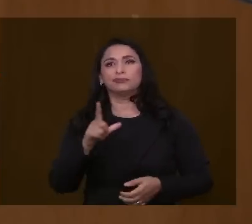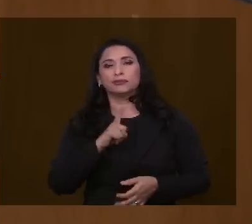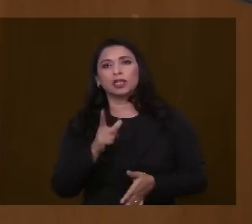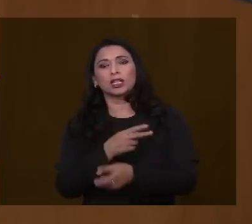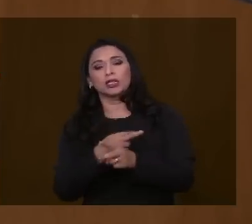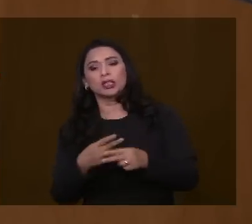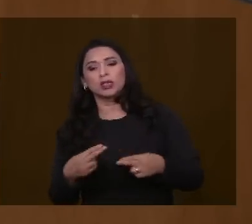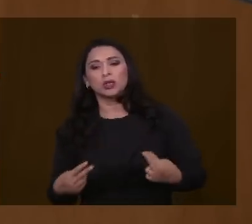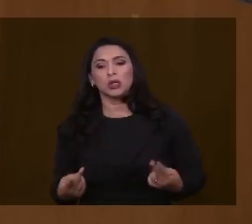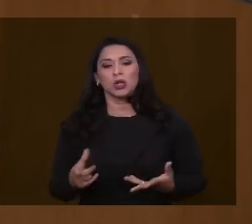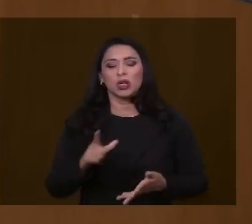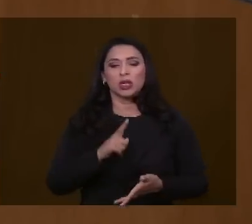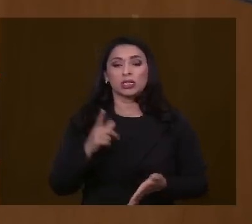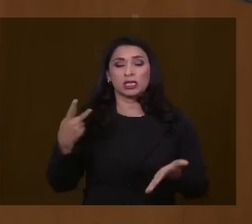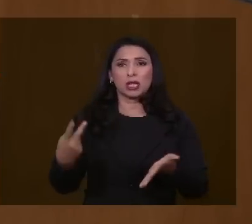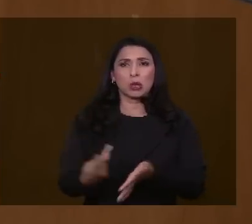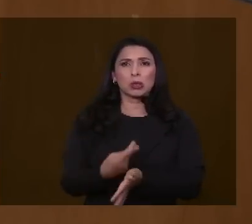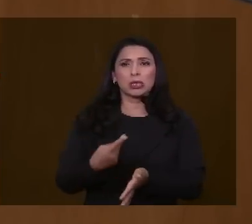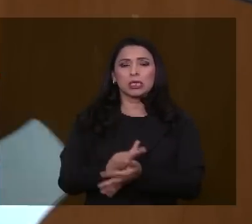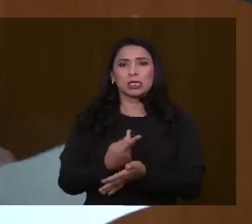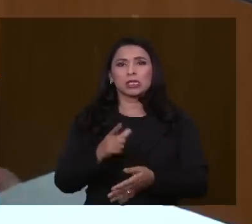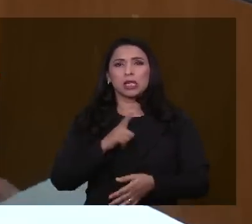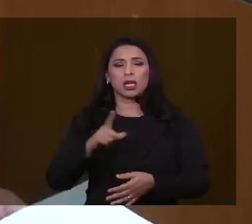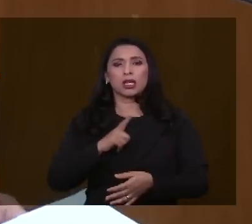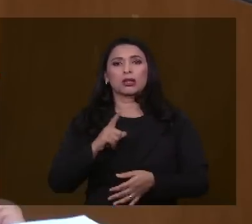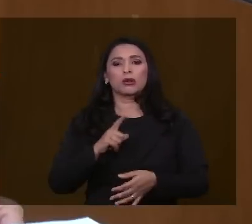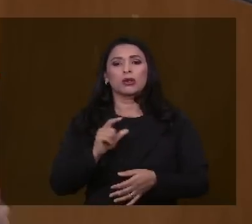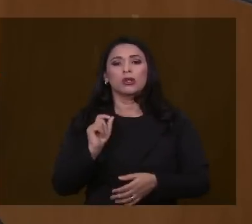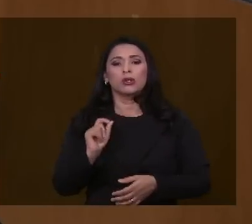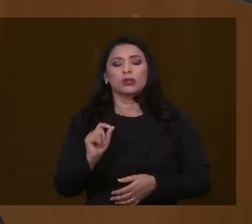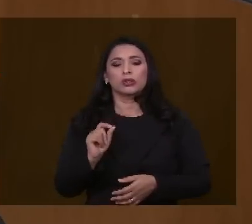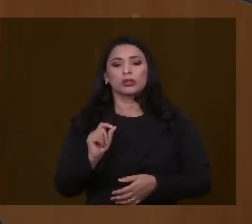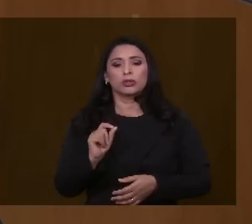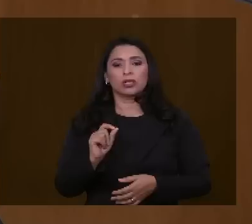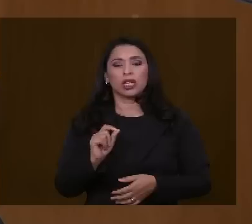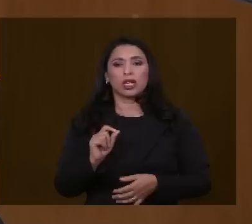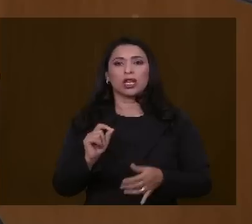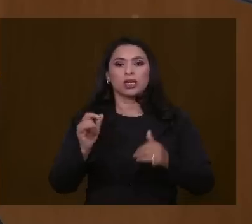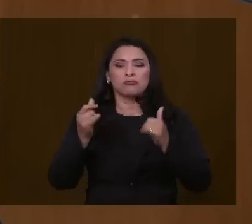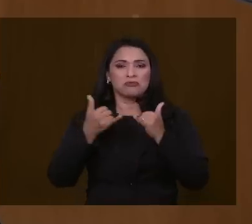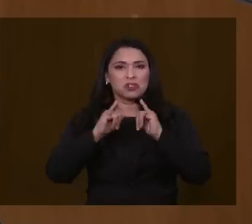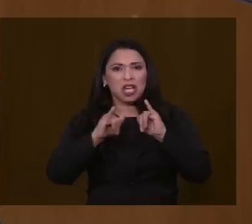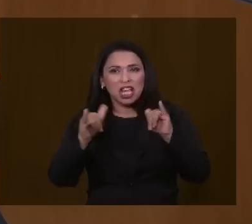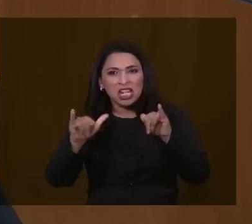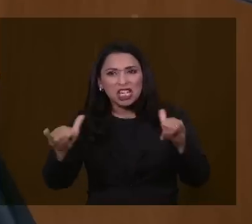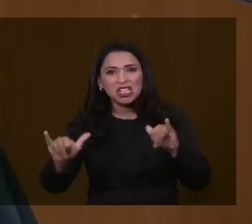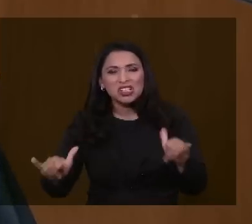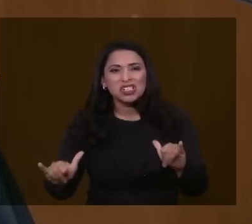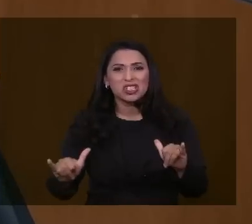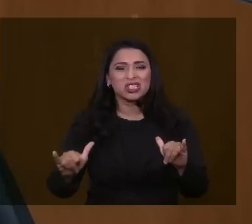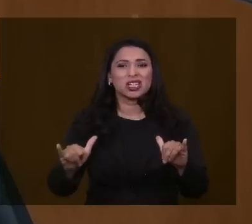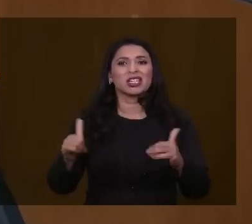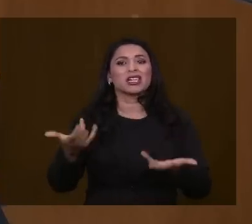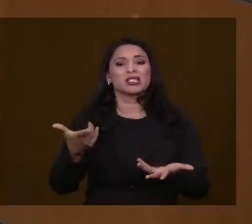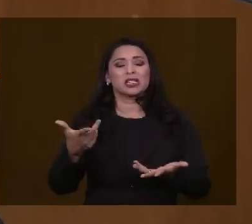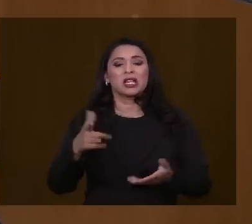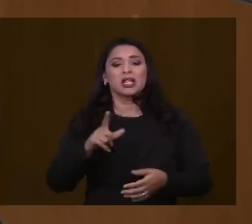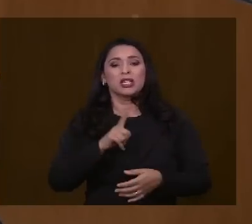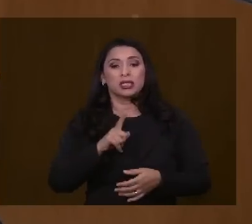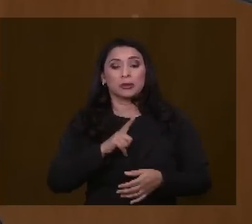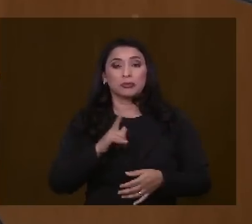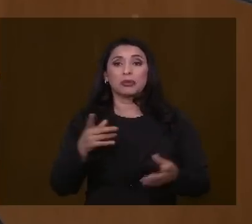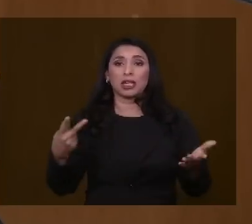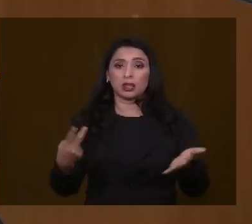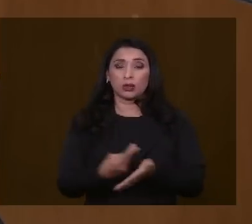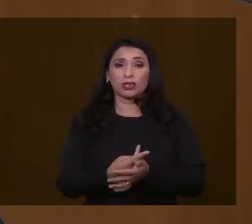efetuadas, de linhas de transmissão de energia, outras tentadas, como a do aeroporto